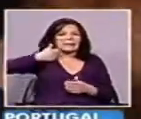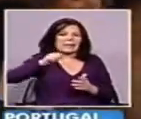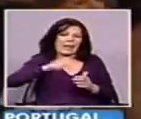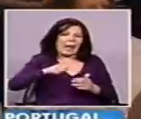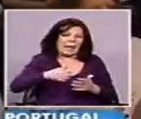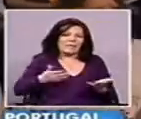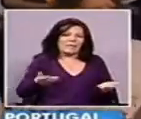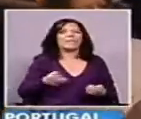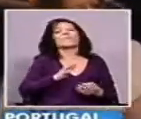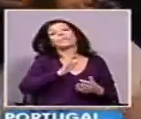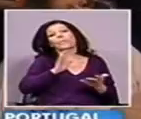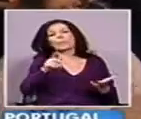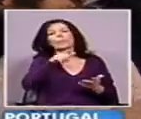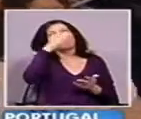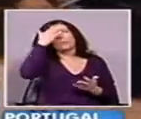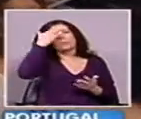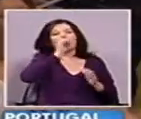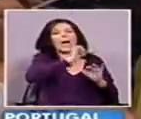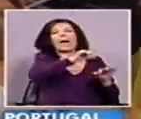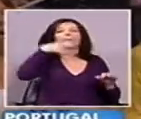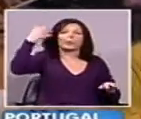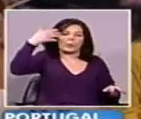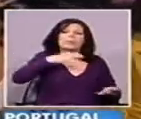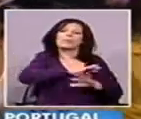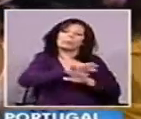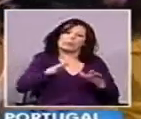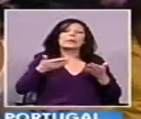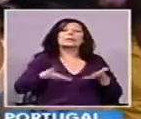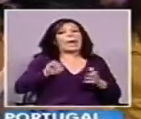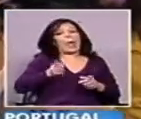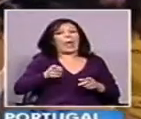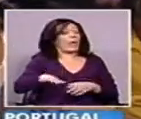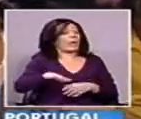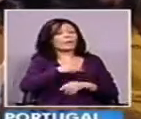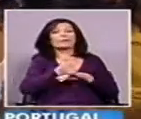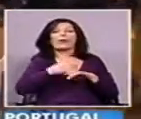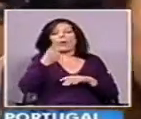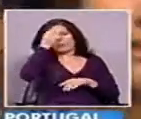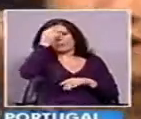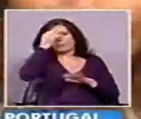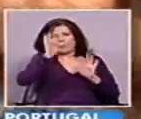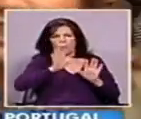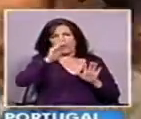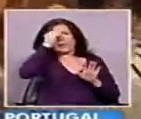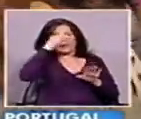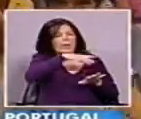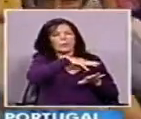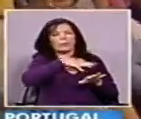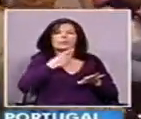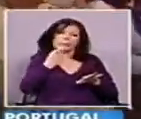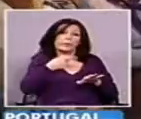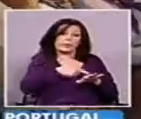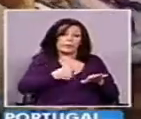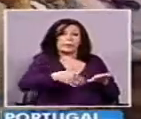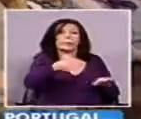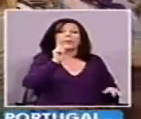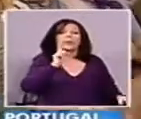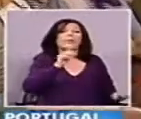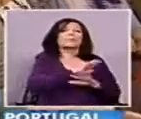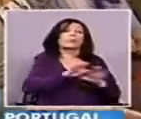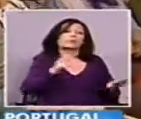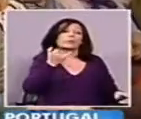Então, podem imaginar o seu futuro. E assim se vai fazendo por aqui um ensaio fundamental para estar tudo pronto no dia